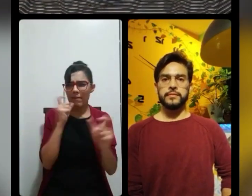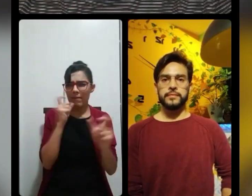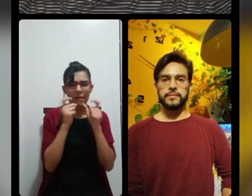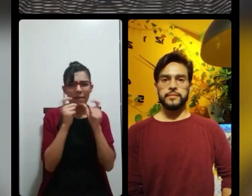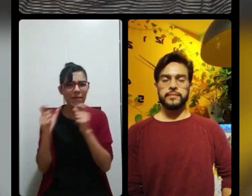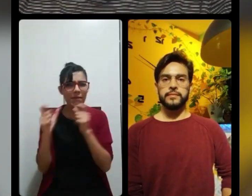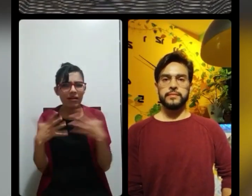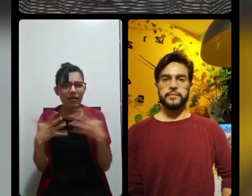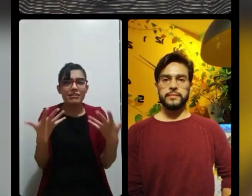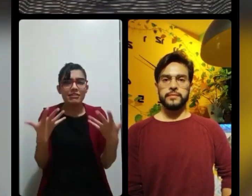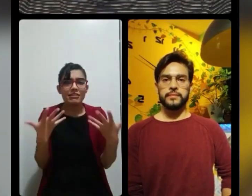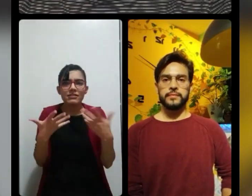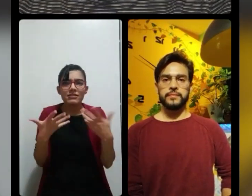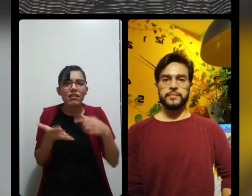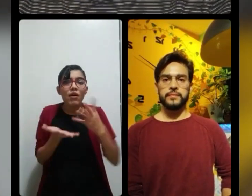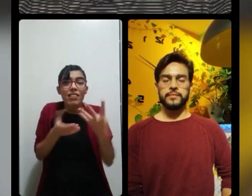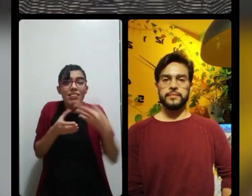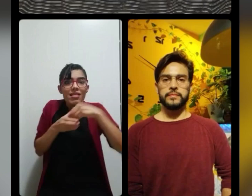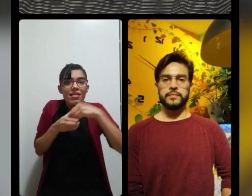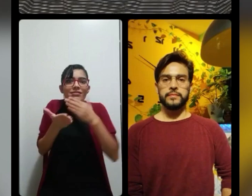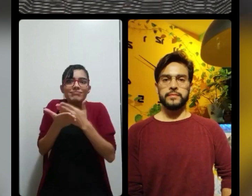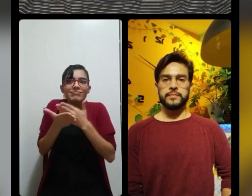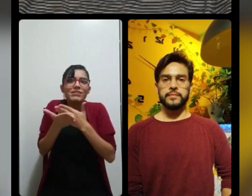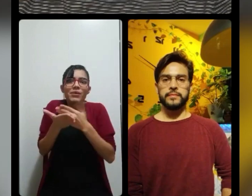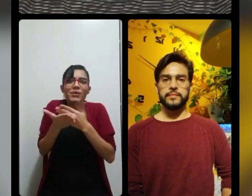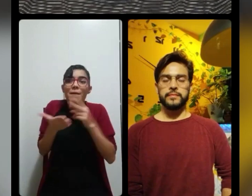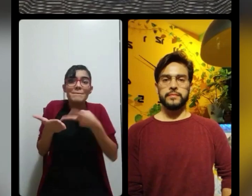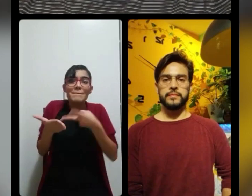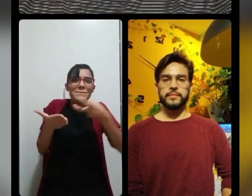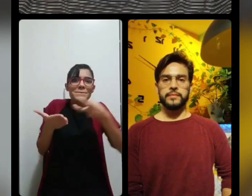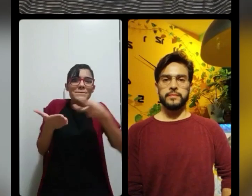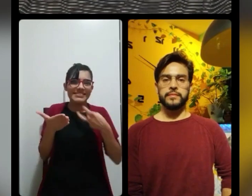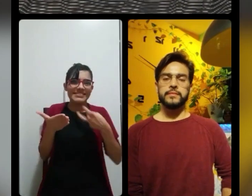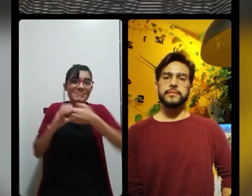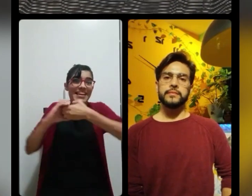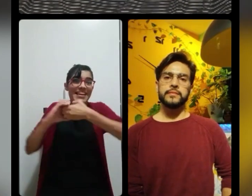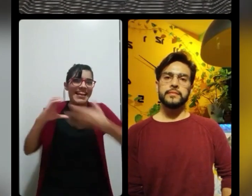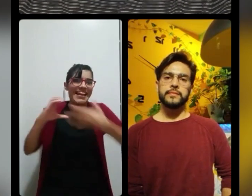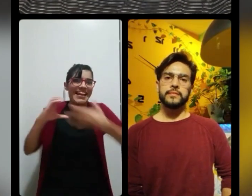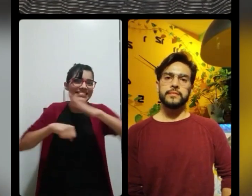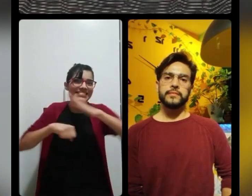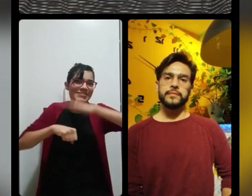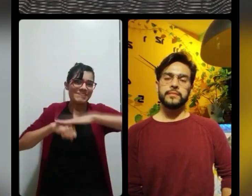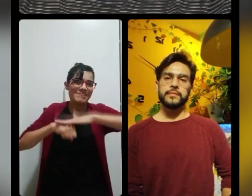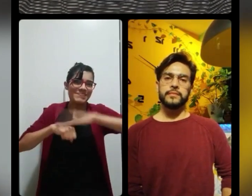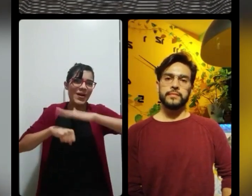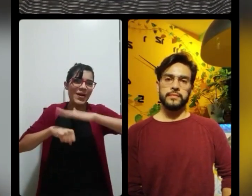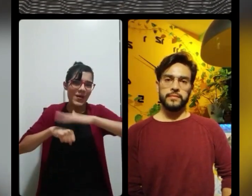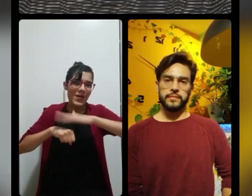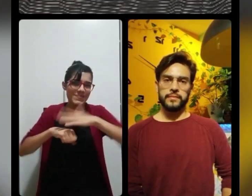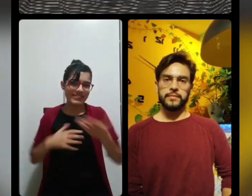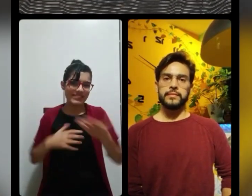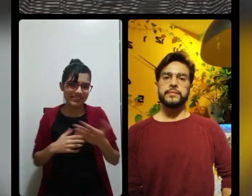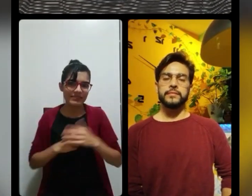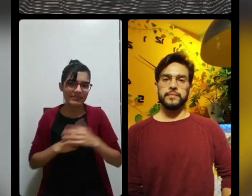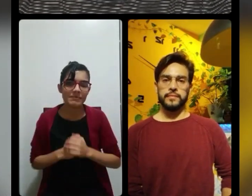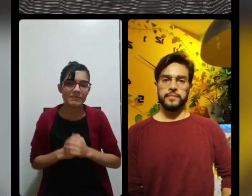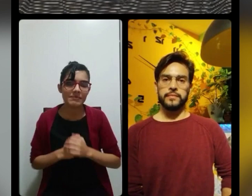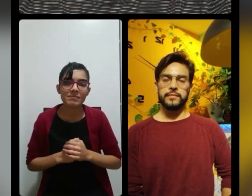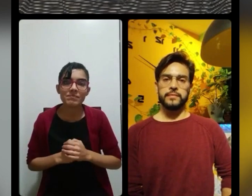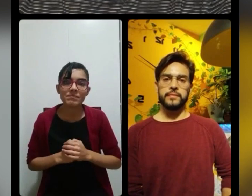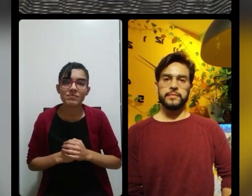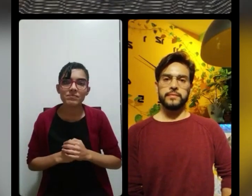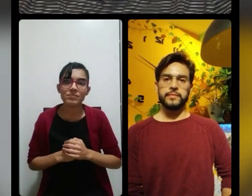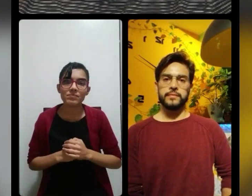esses verbetes, até eu acho que, apesar de ser um grande leitor, um leitor erudito, eu acho que ele já estava ali